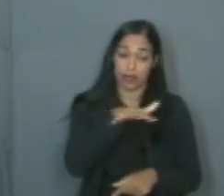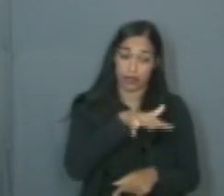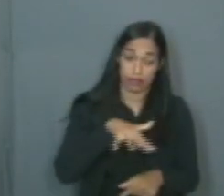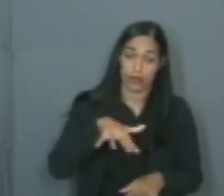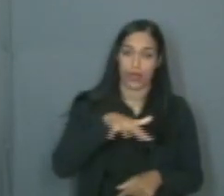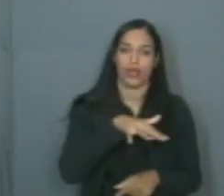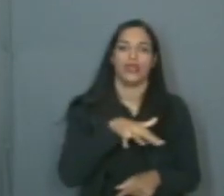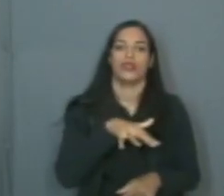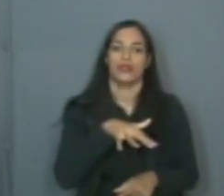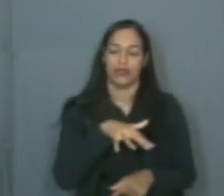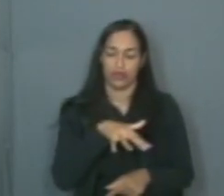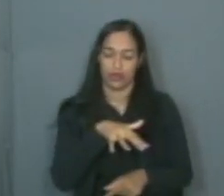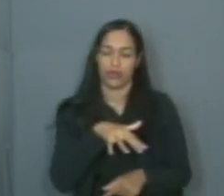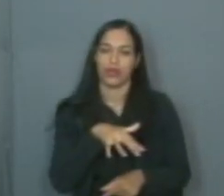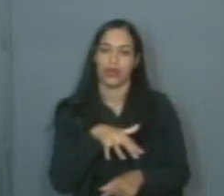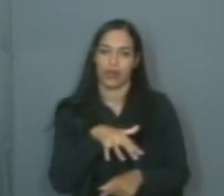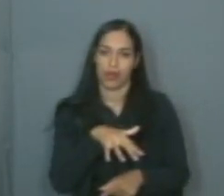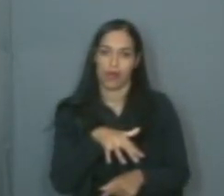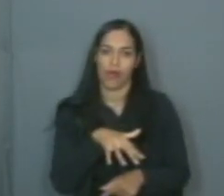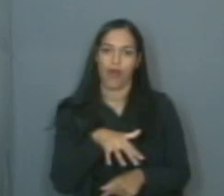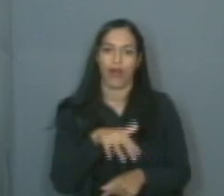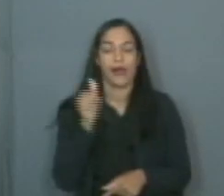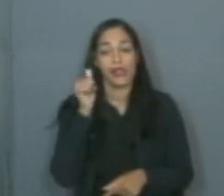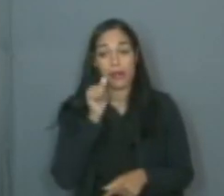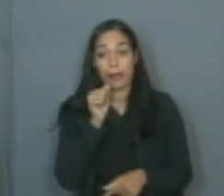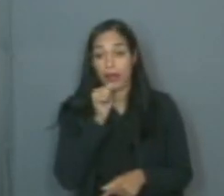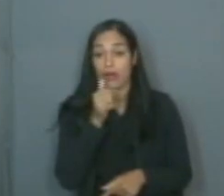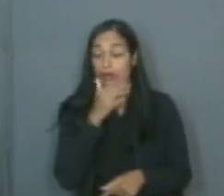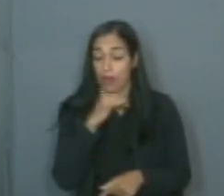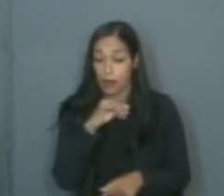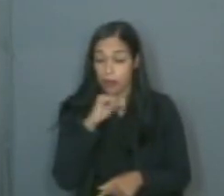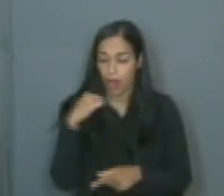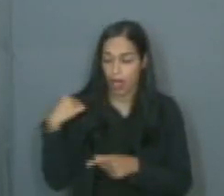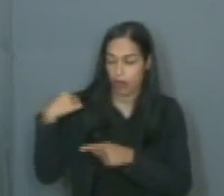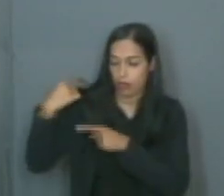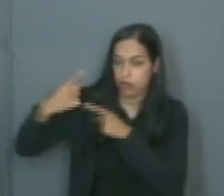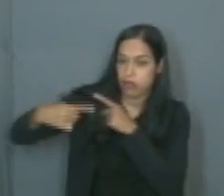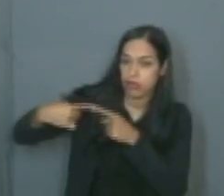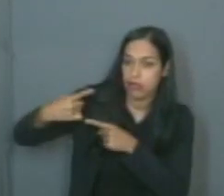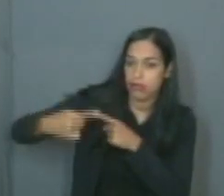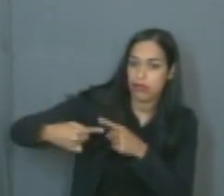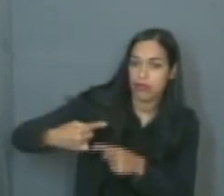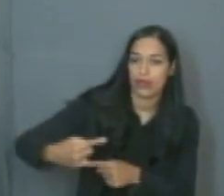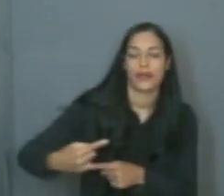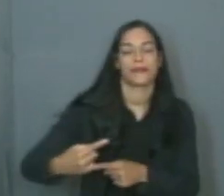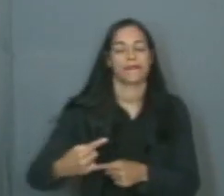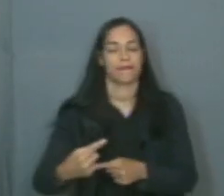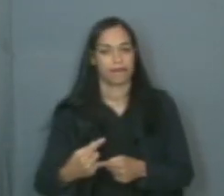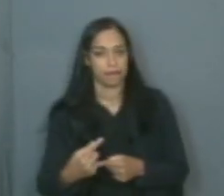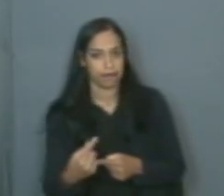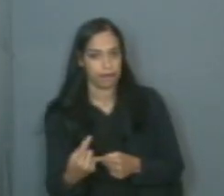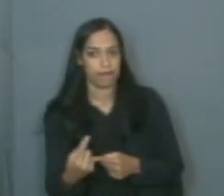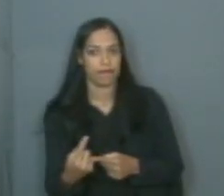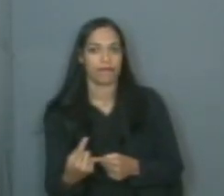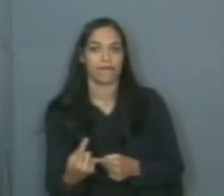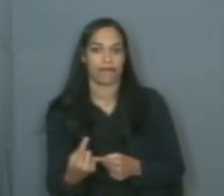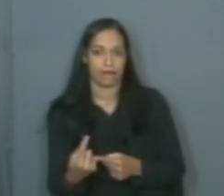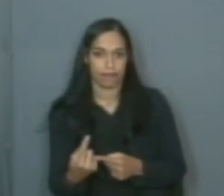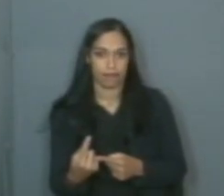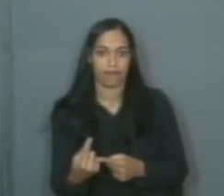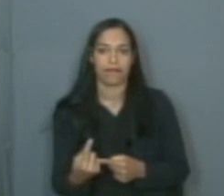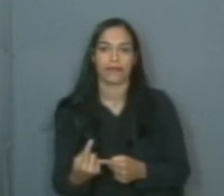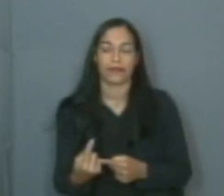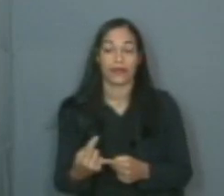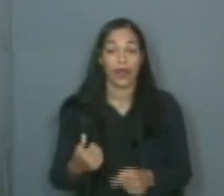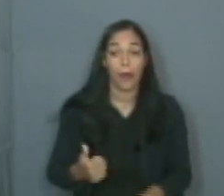deles herdaram aquilo de pais para filhos, de geração. Até porque nós sabemos que